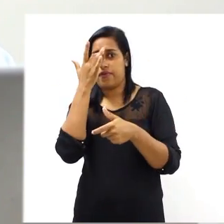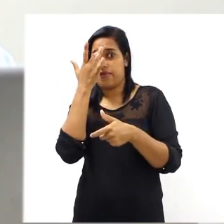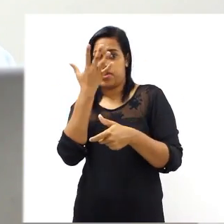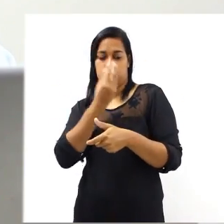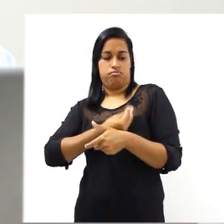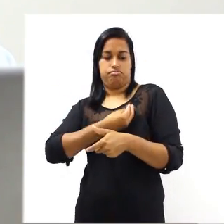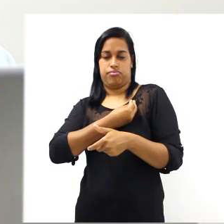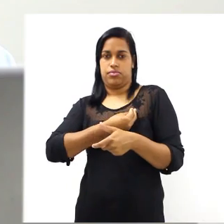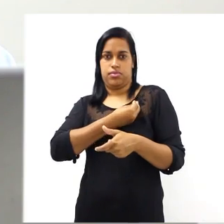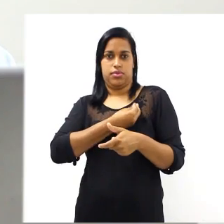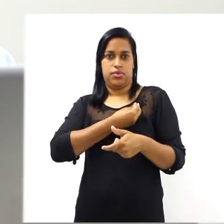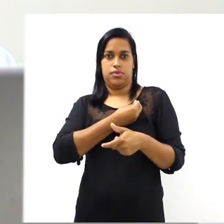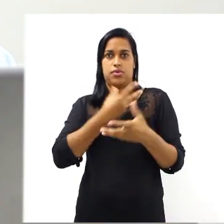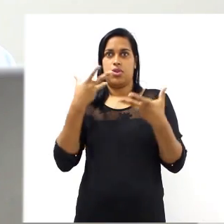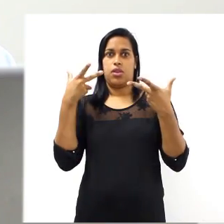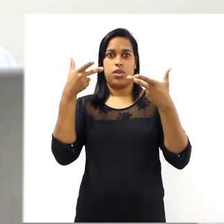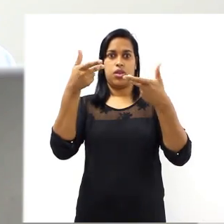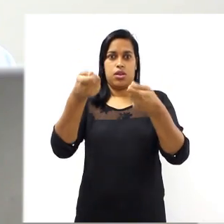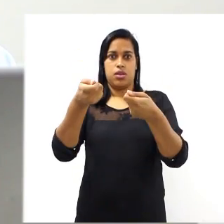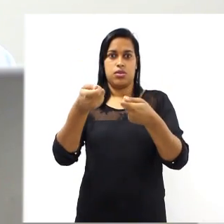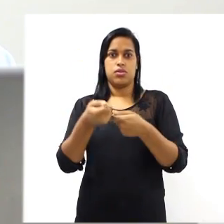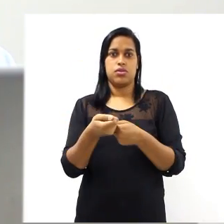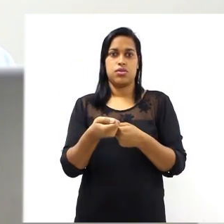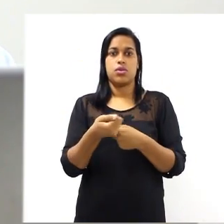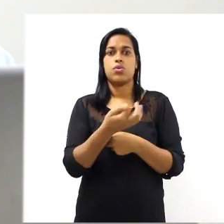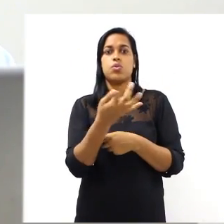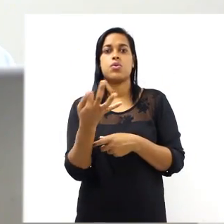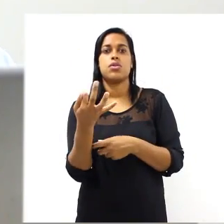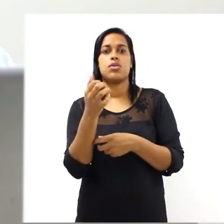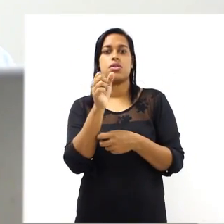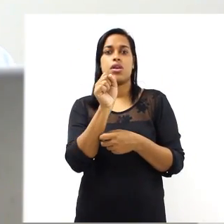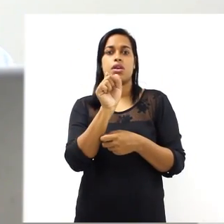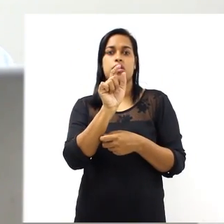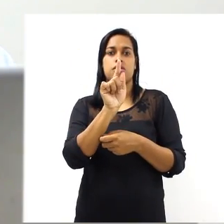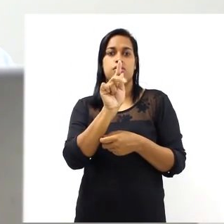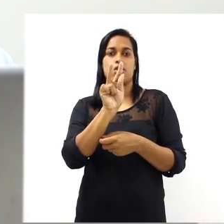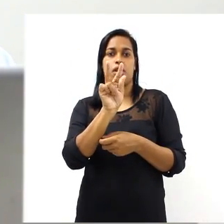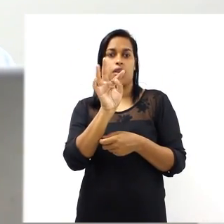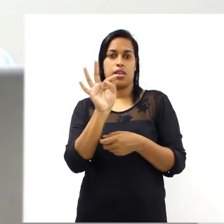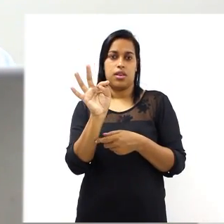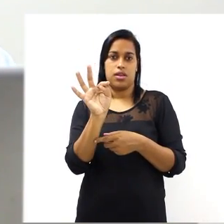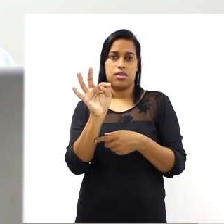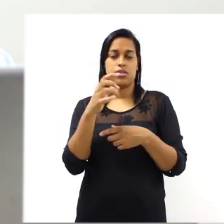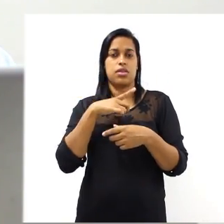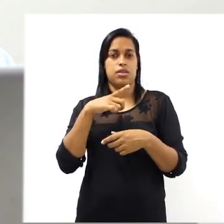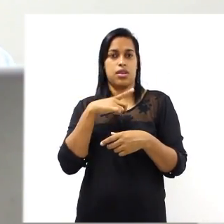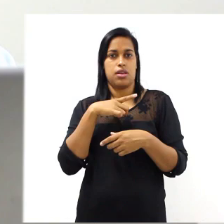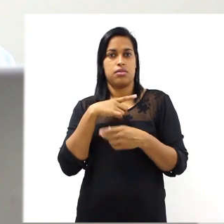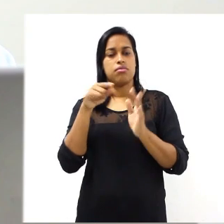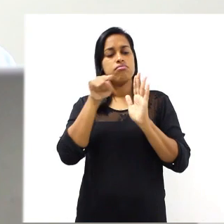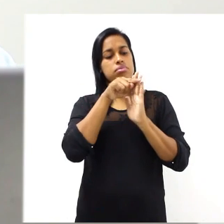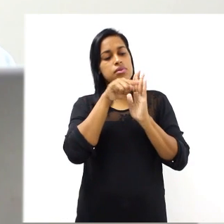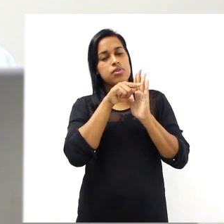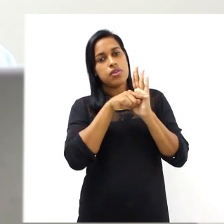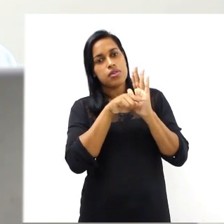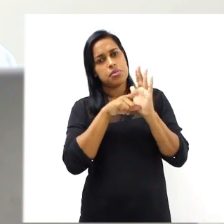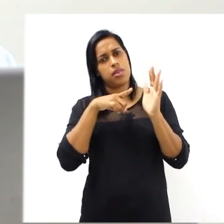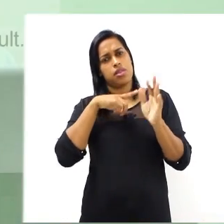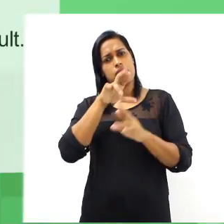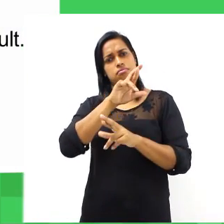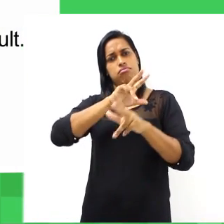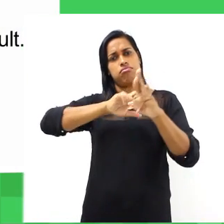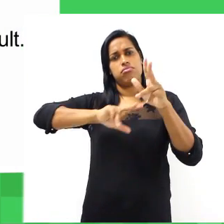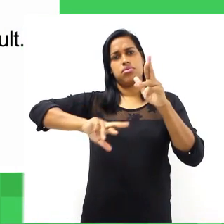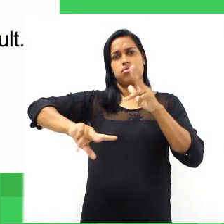vida. Quais são os SGBDs existentes? Então é um programa e existem várias versões